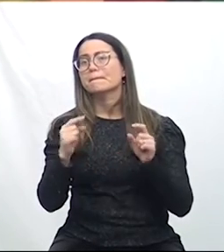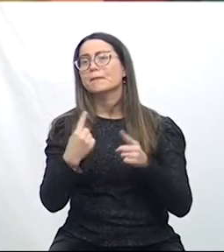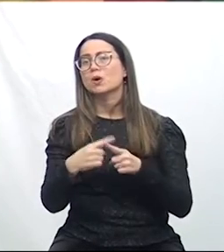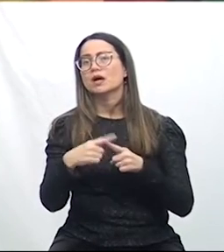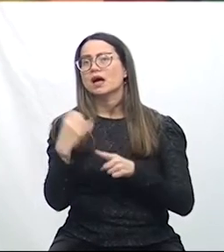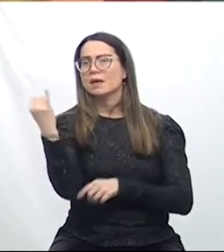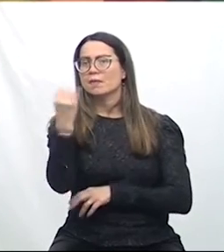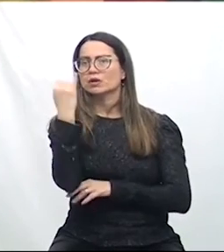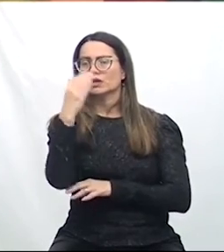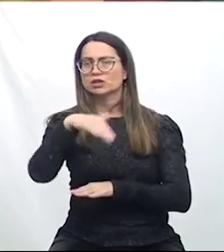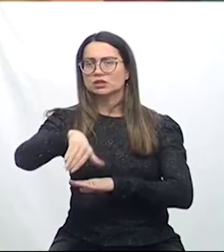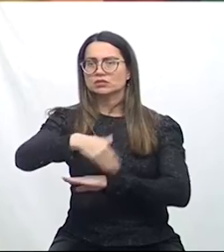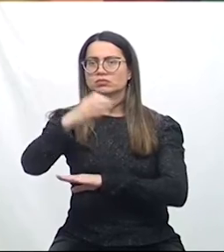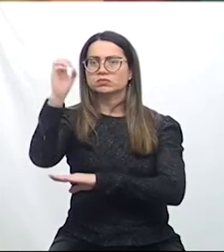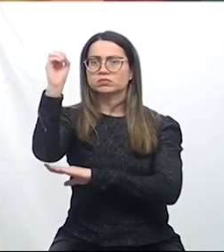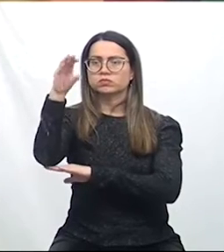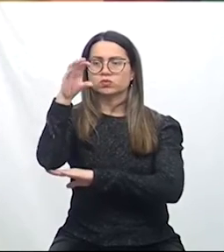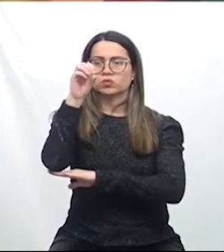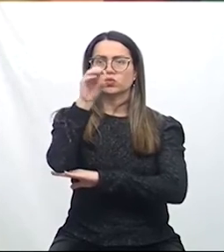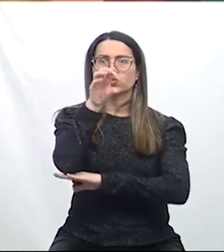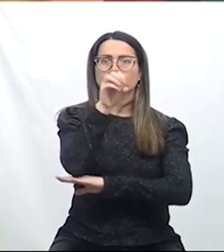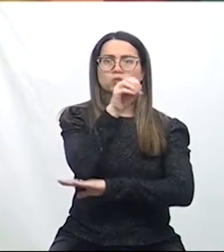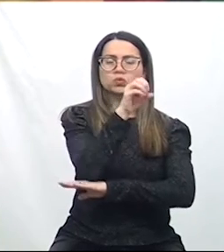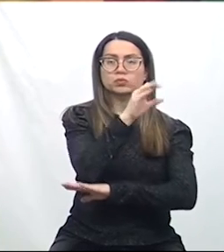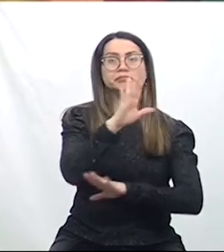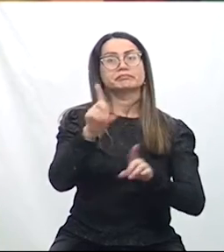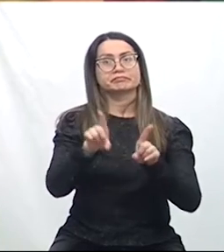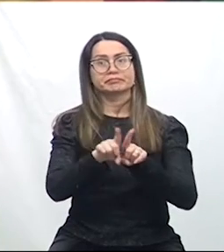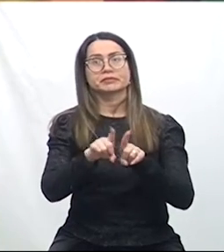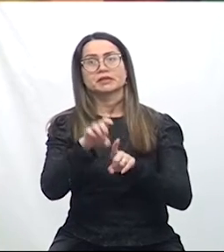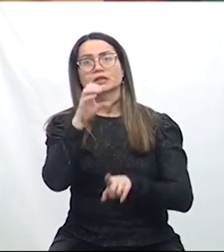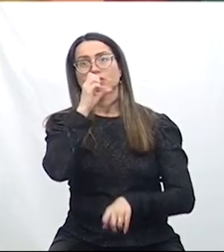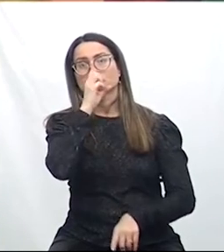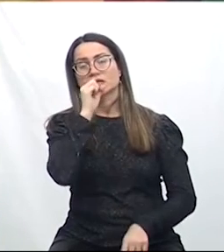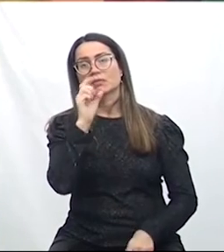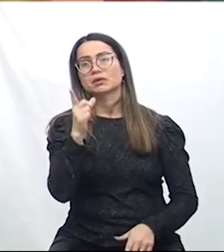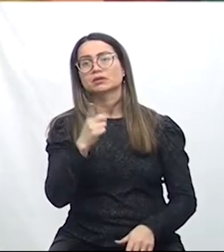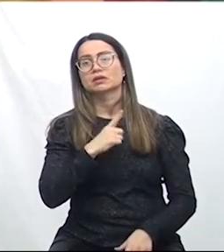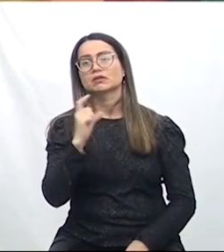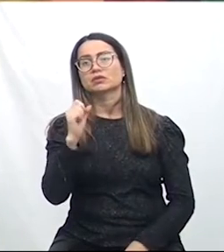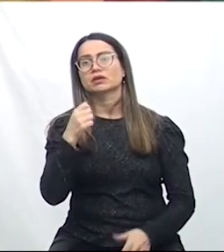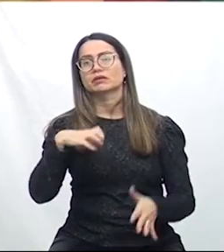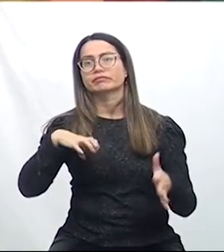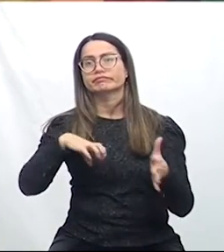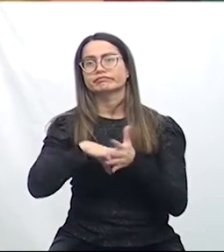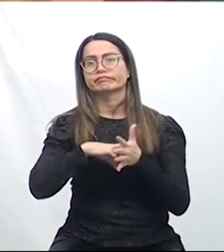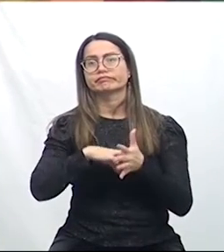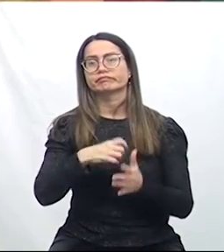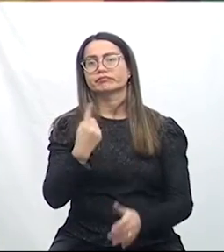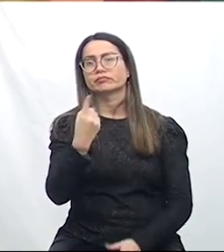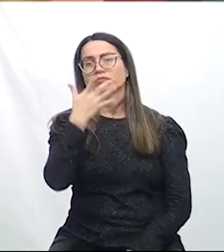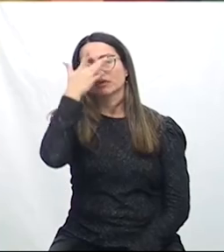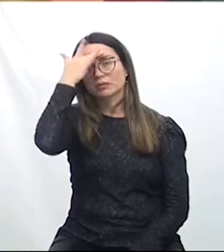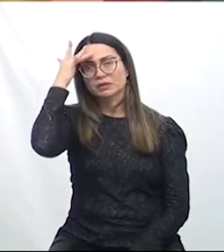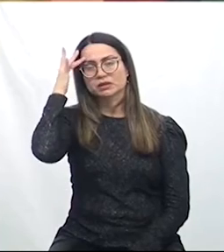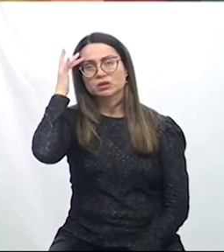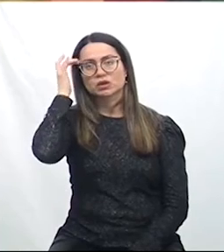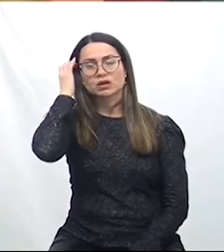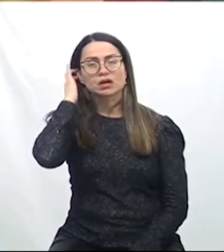sinalizada. Inclusive, por coincidência, no sábado teve um acidente ali e uma pessoa, né, uma